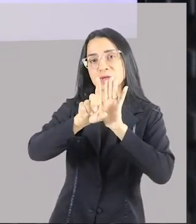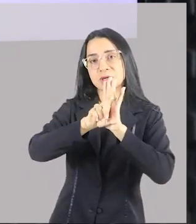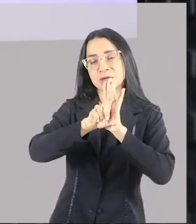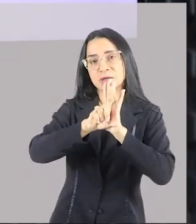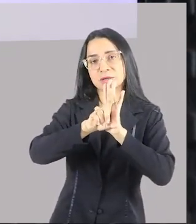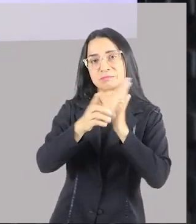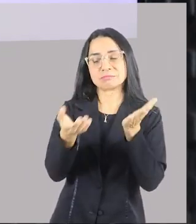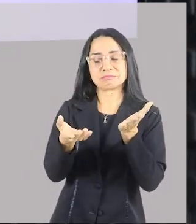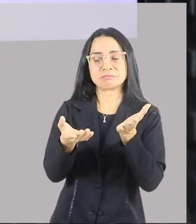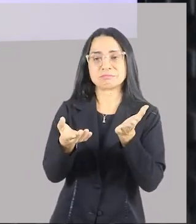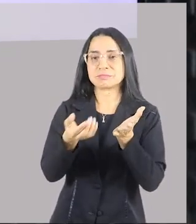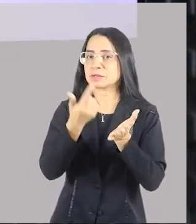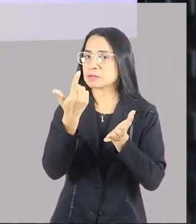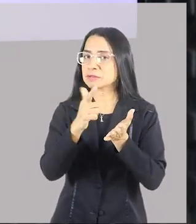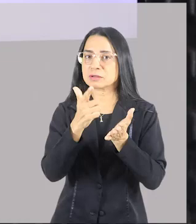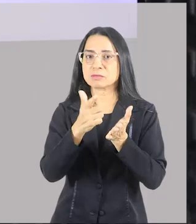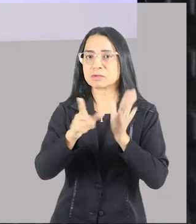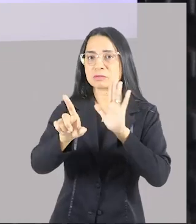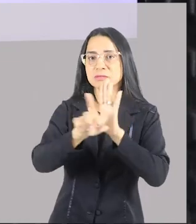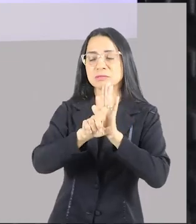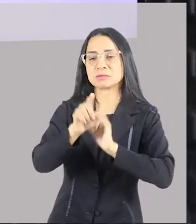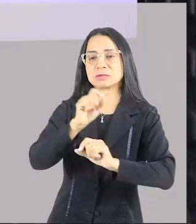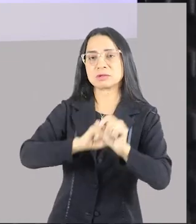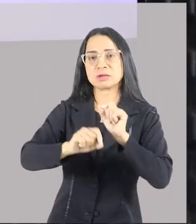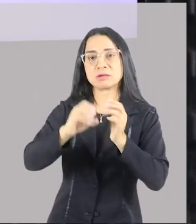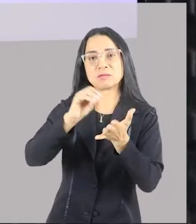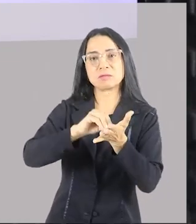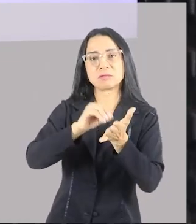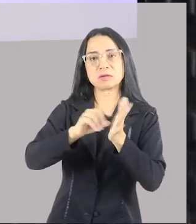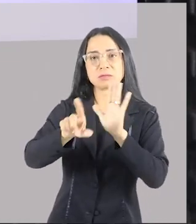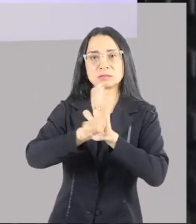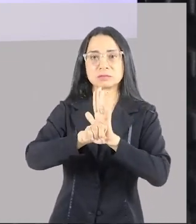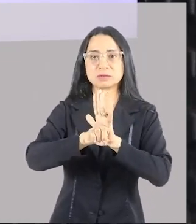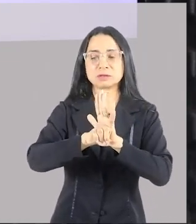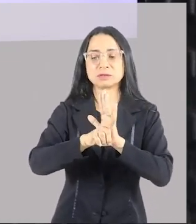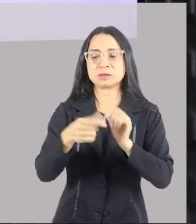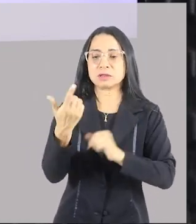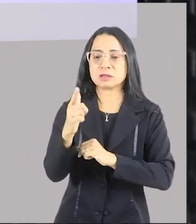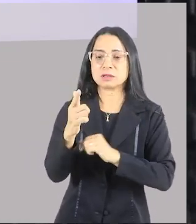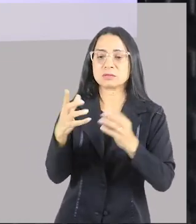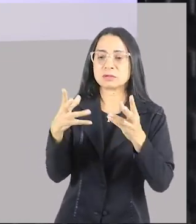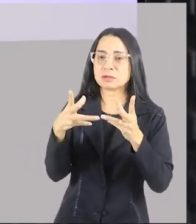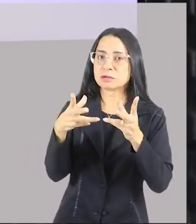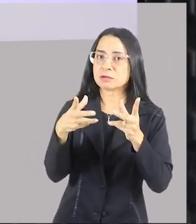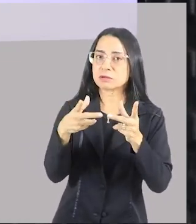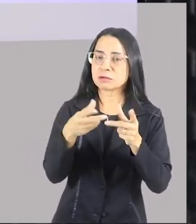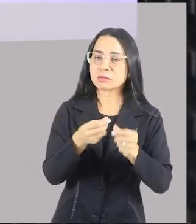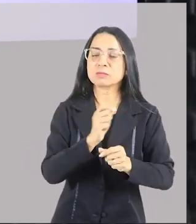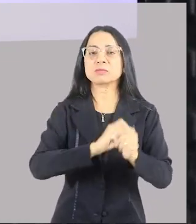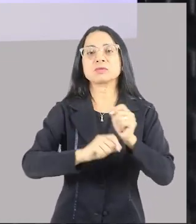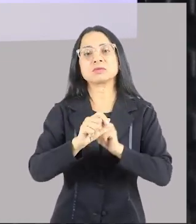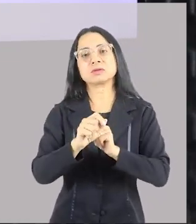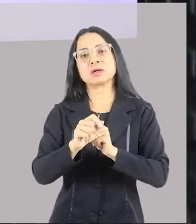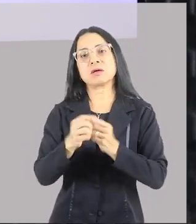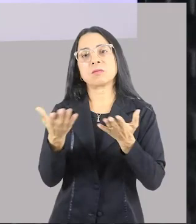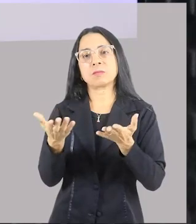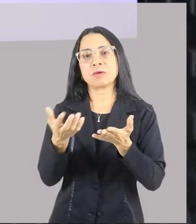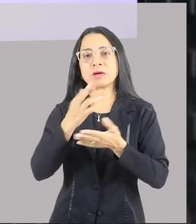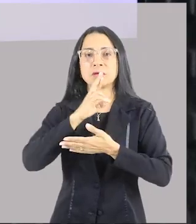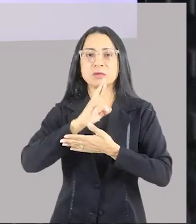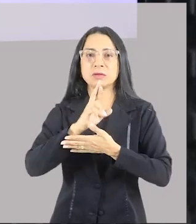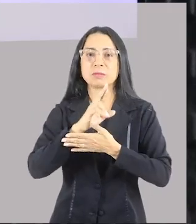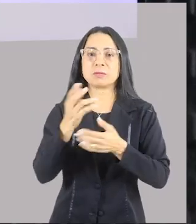ele incide em alguma ilegalidade e não possui aptidão para os efeitos jurídicos.